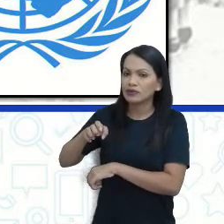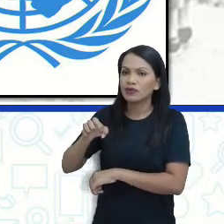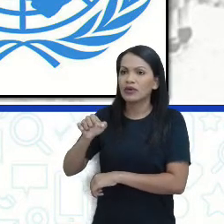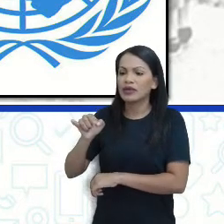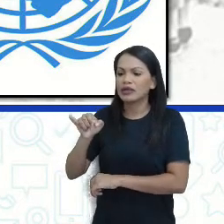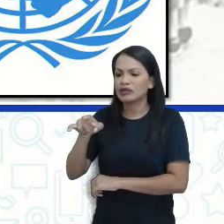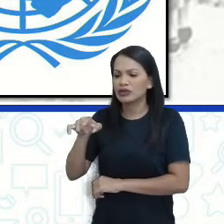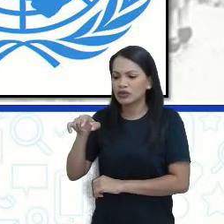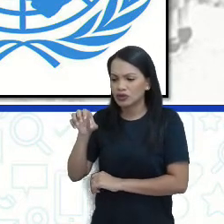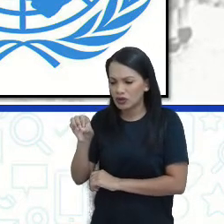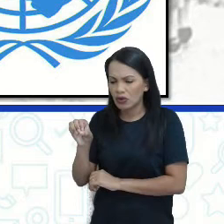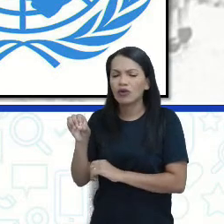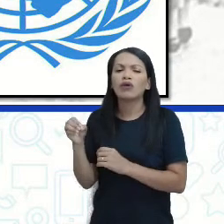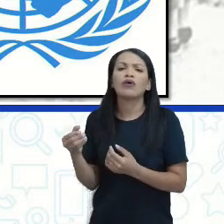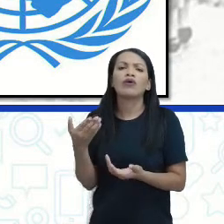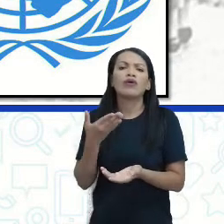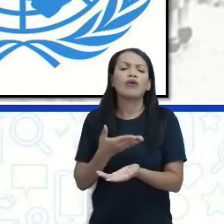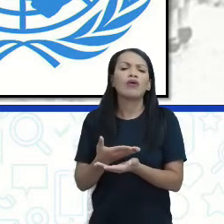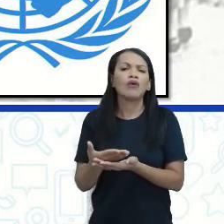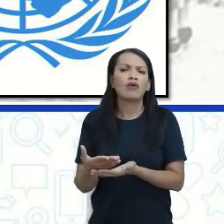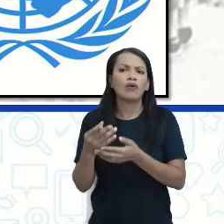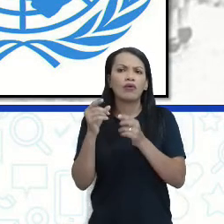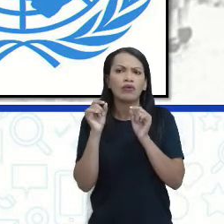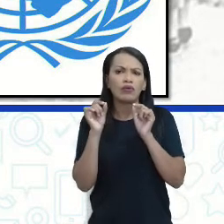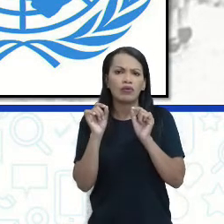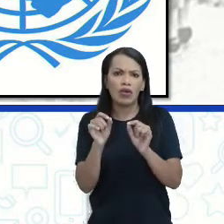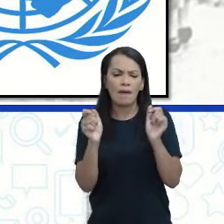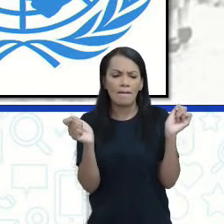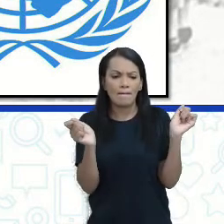a ser interpretados aí como uma